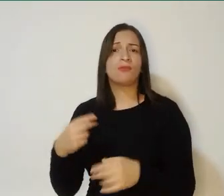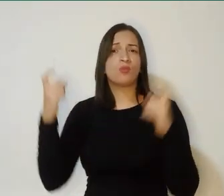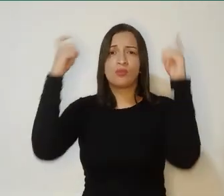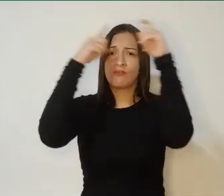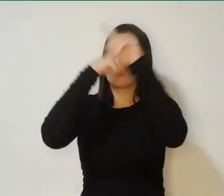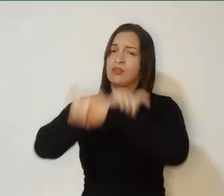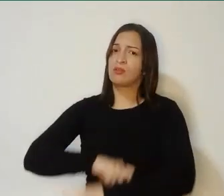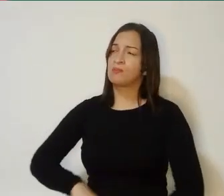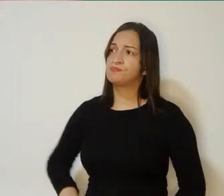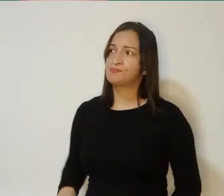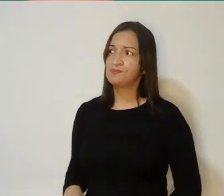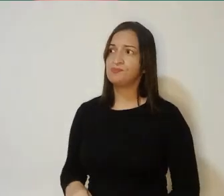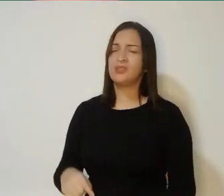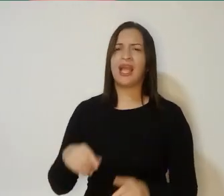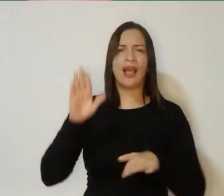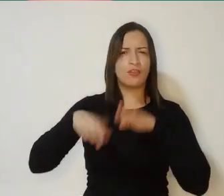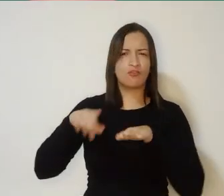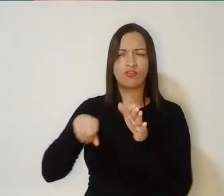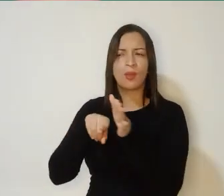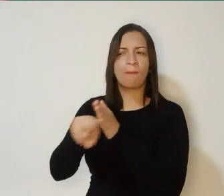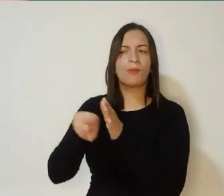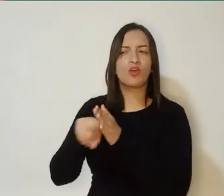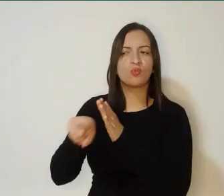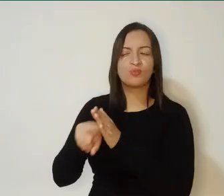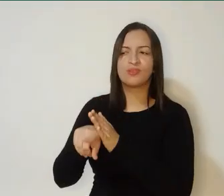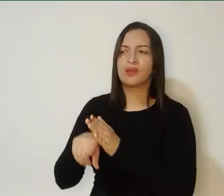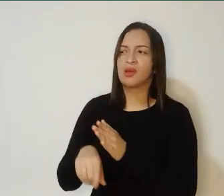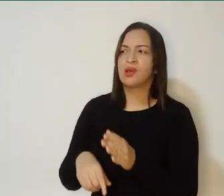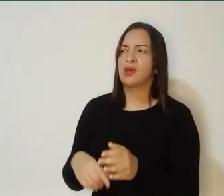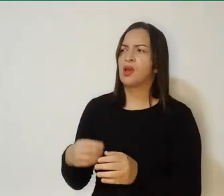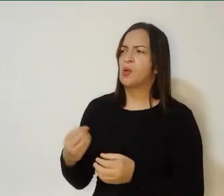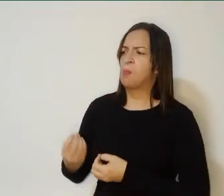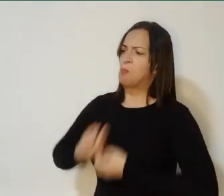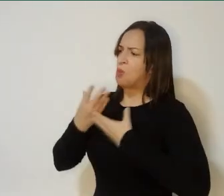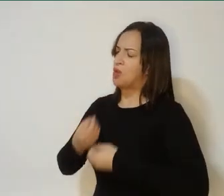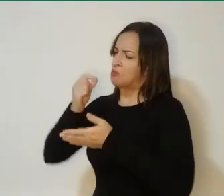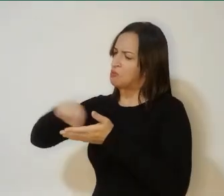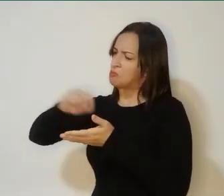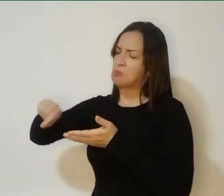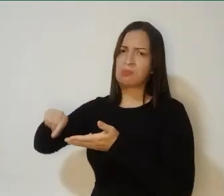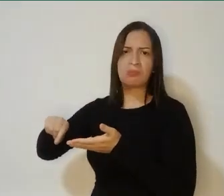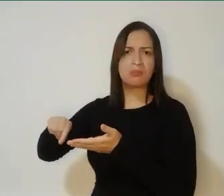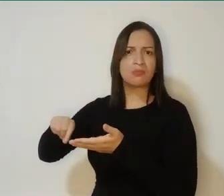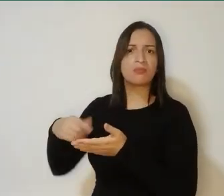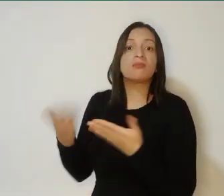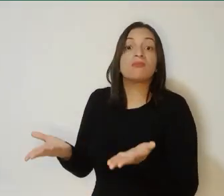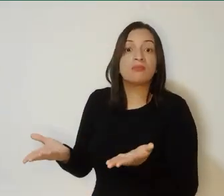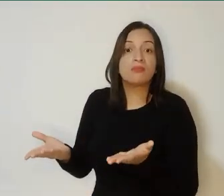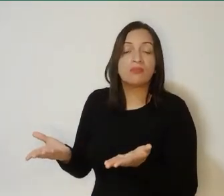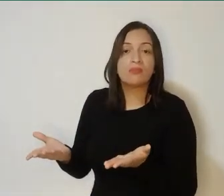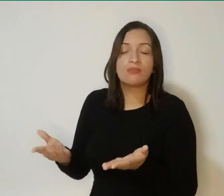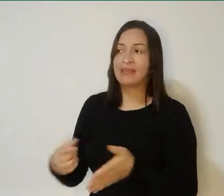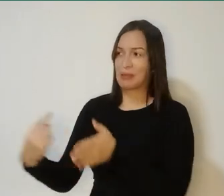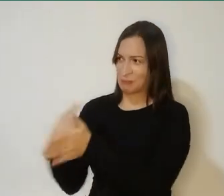Até tem muito essa coisa assim, o que o poeta quis dizer? Quando alguém me pergunta isso, eu sempre digo, não sei, pergunta pra